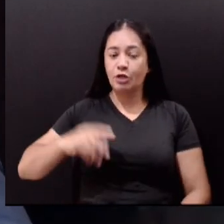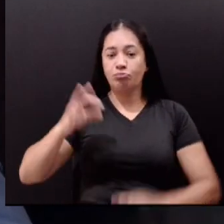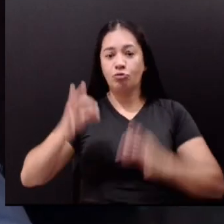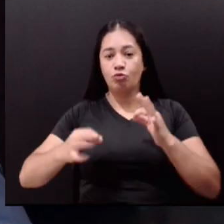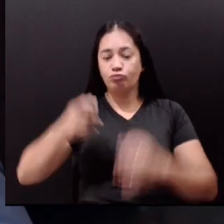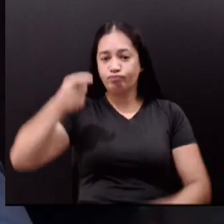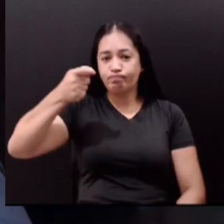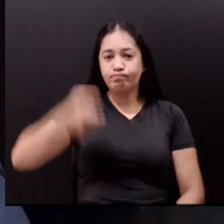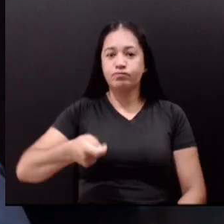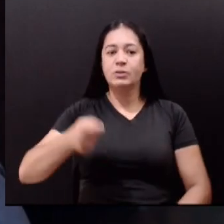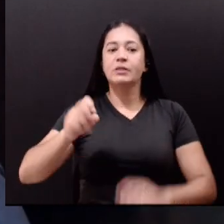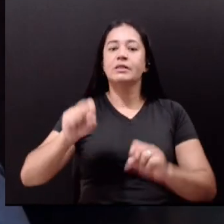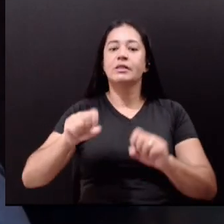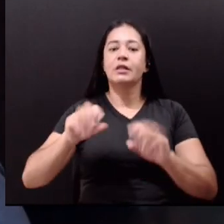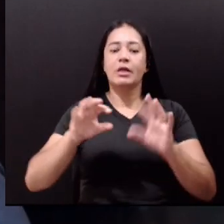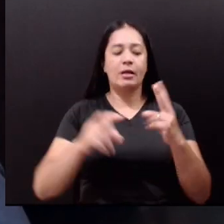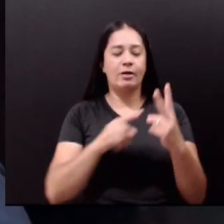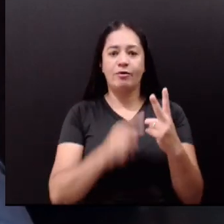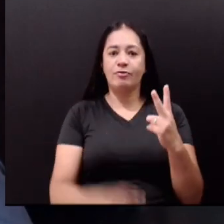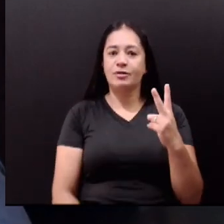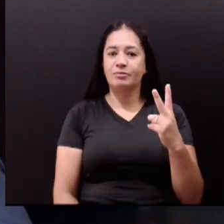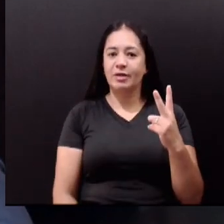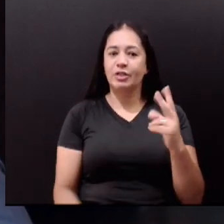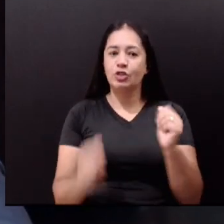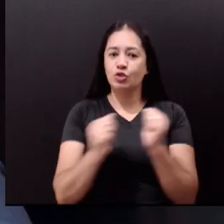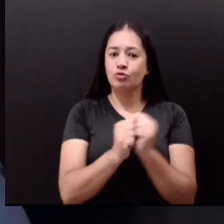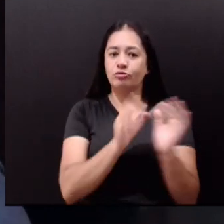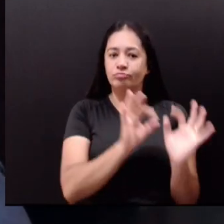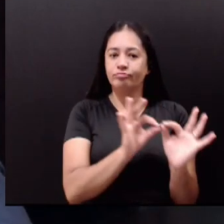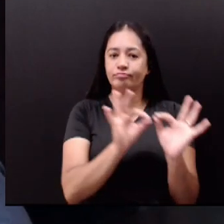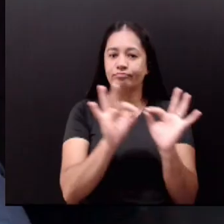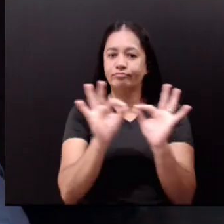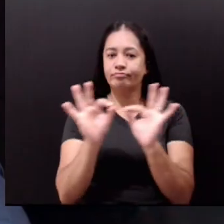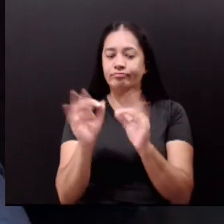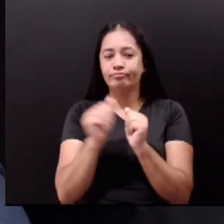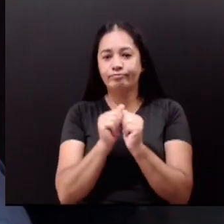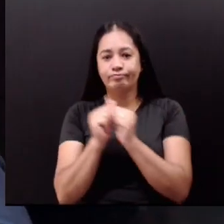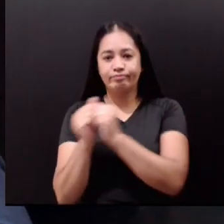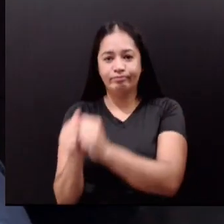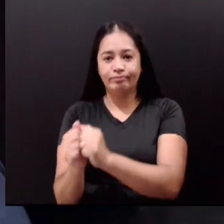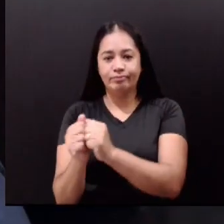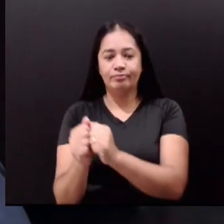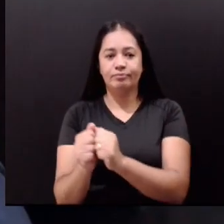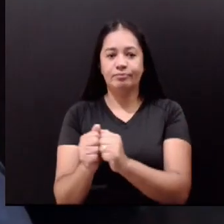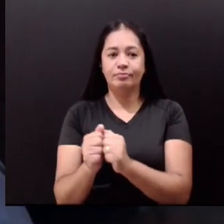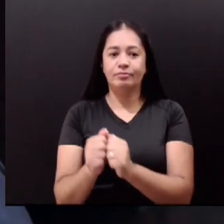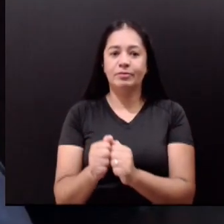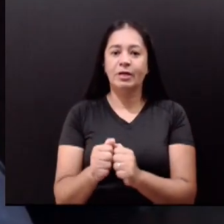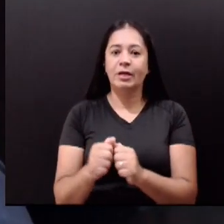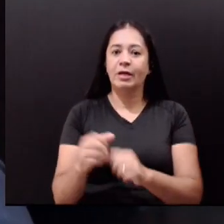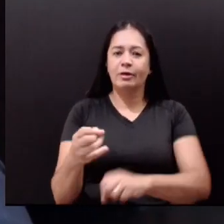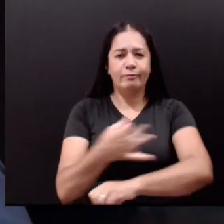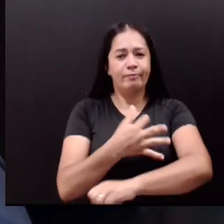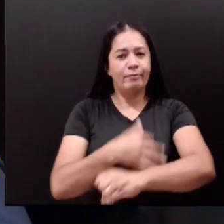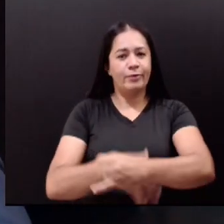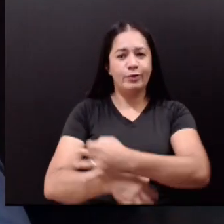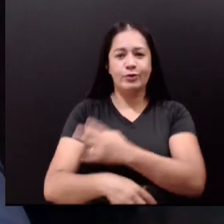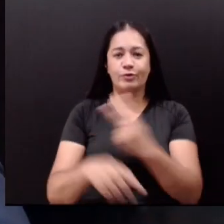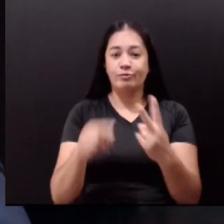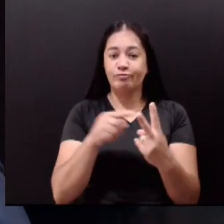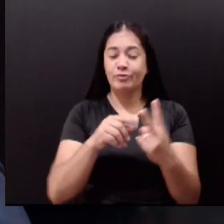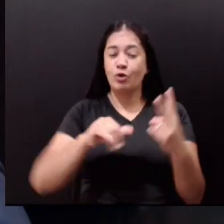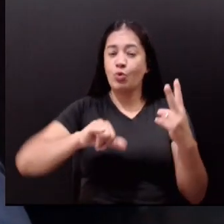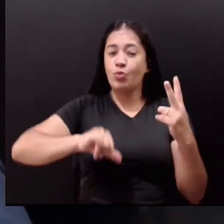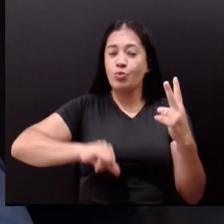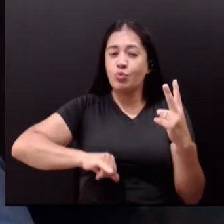pais estarão ali acompanhando tudo isso. Obviamente que toda a parte emocional que esses pais vão sofrer, não